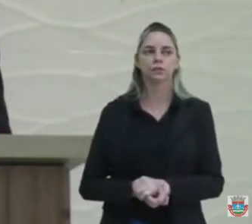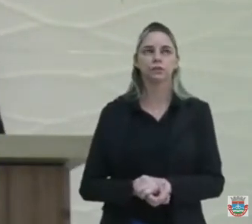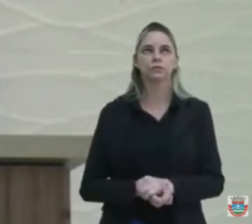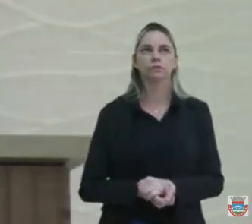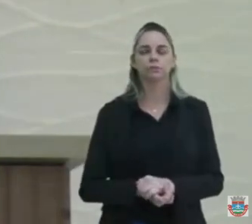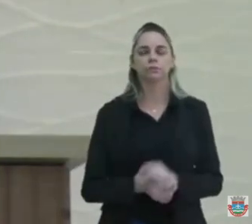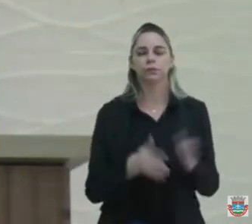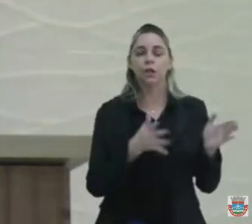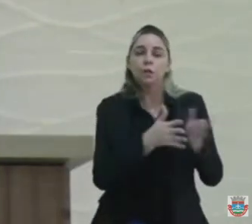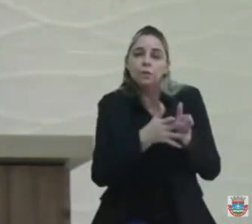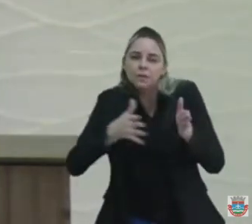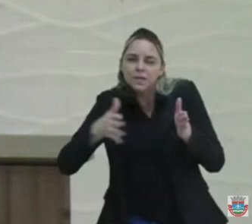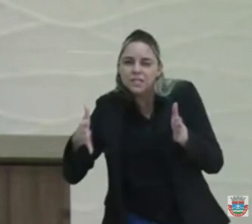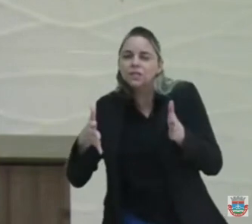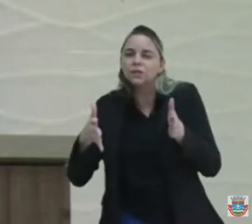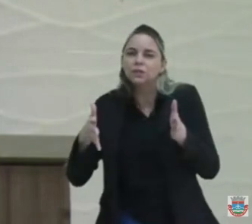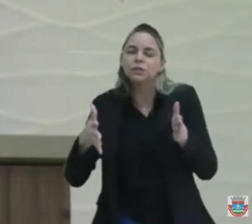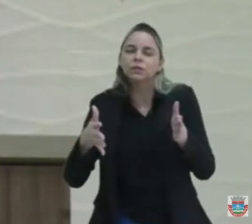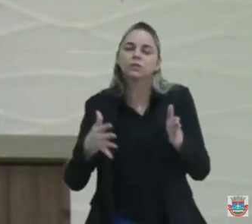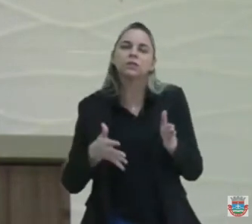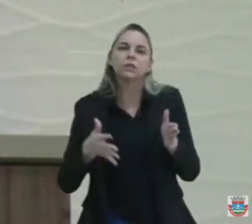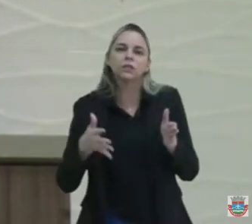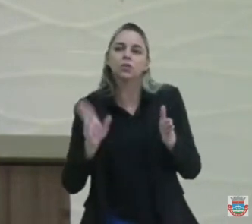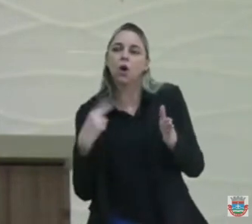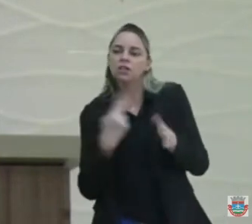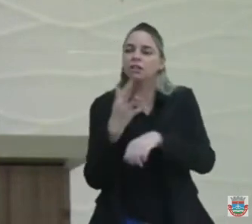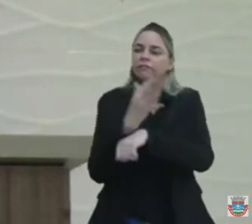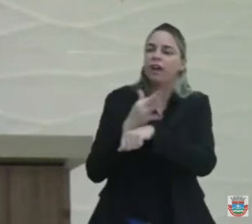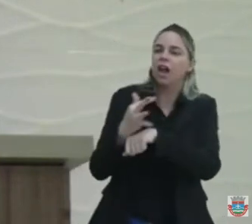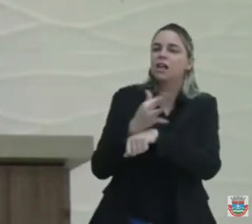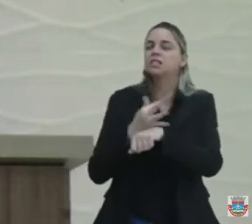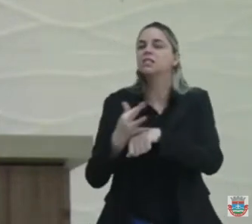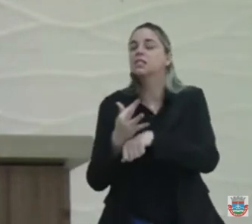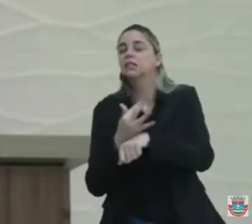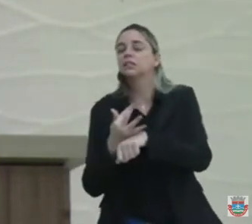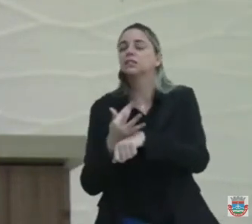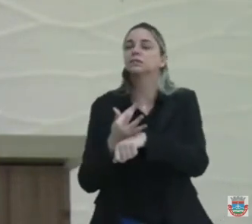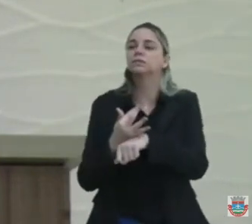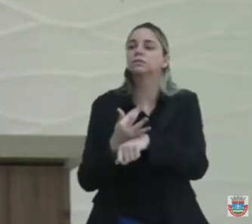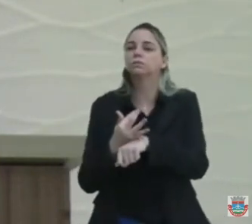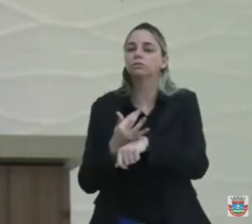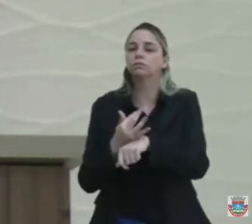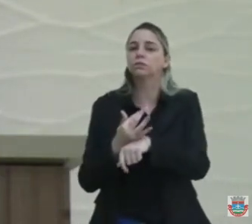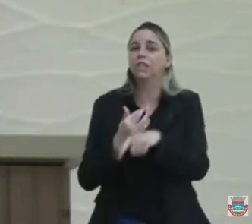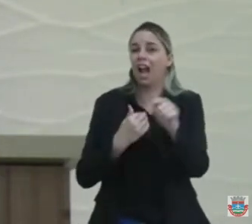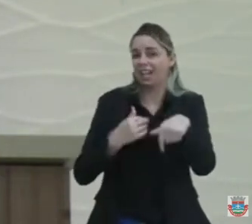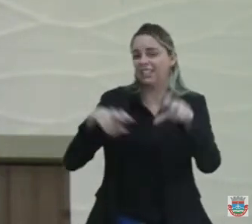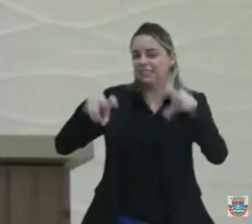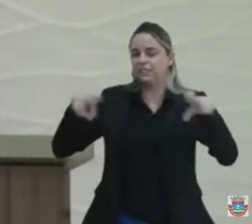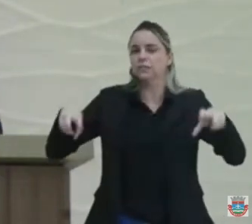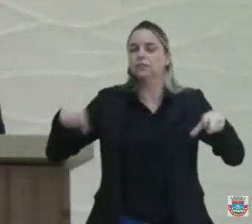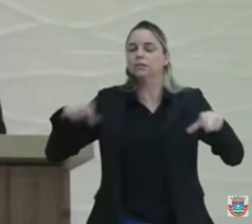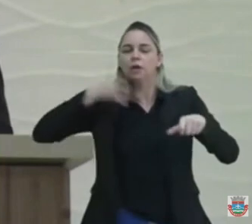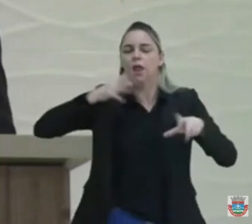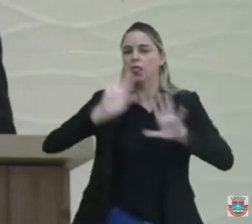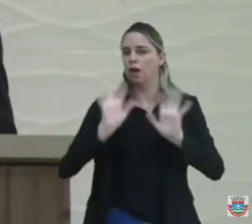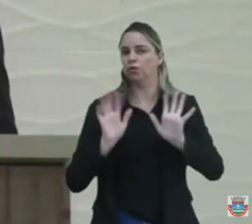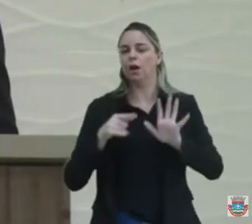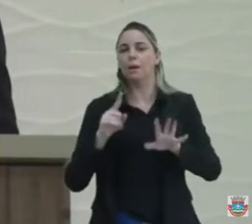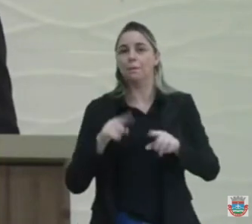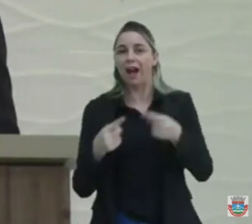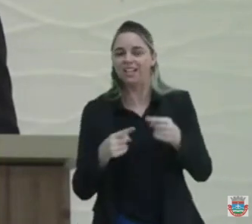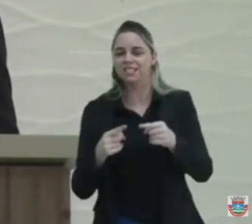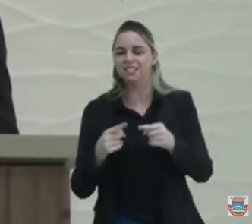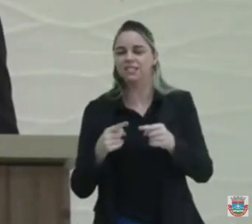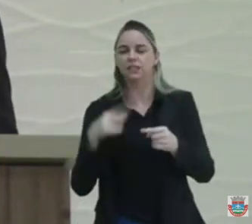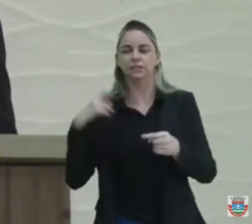Nesse período que nós passamos em recesso, sem estar aqui nos plenários, mas o trabalho do vereador é contínuo, não para,